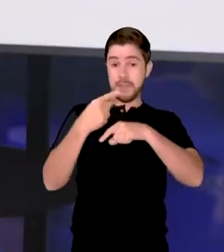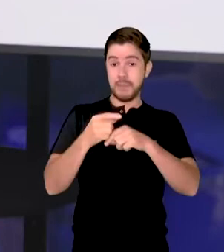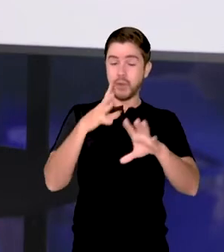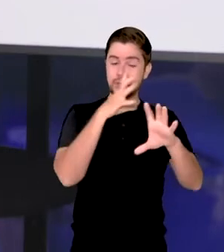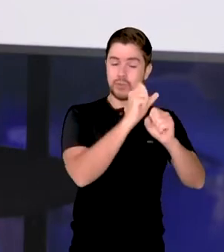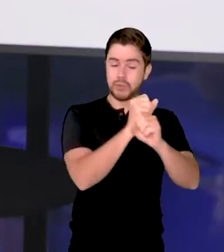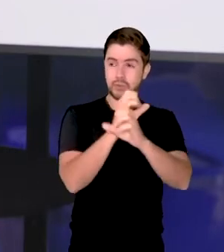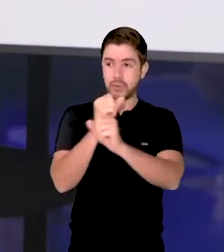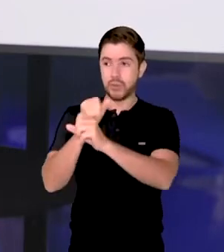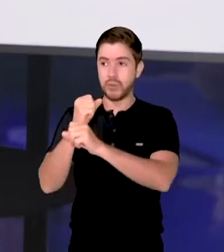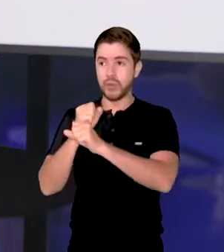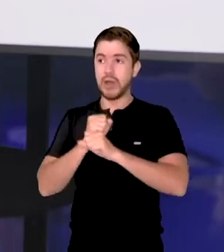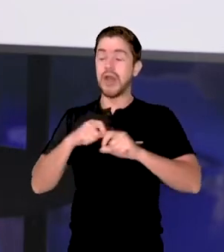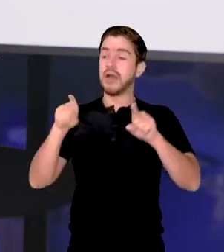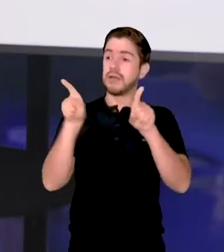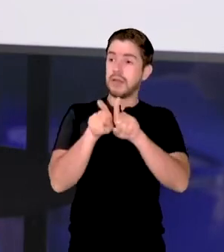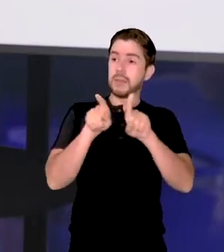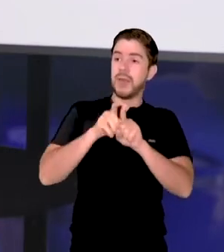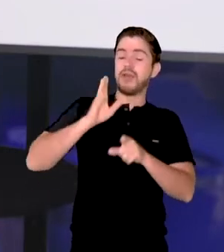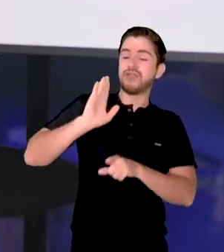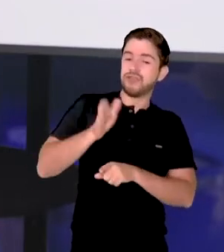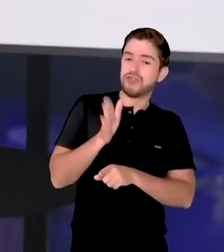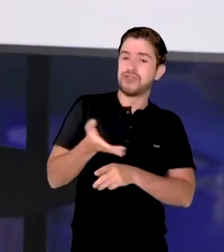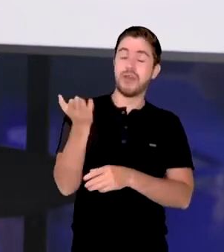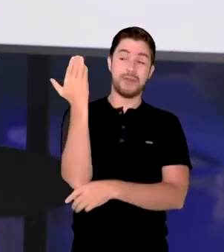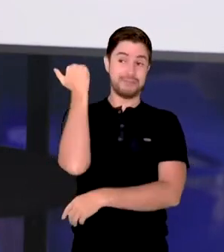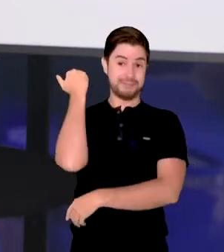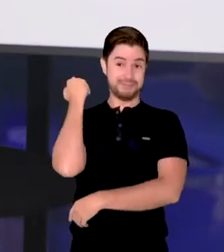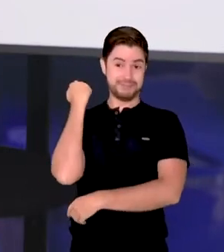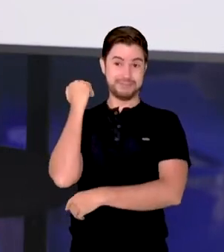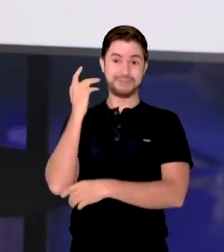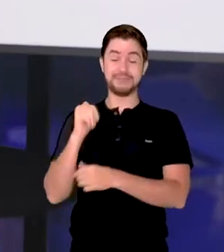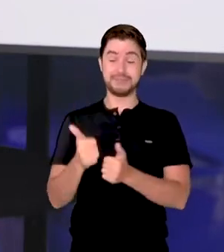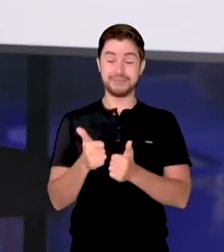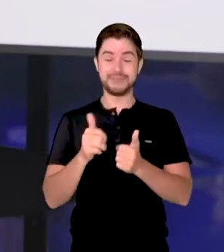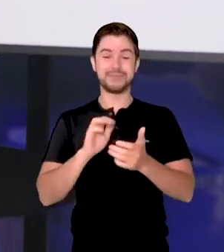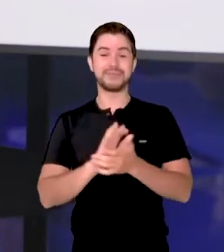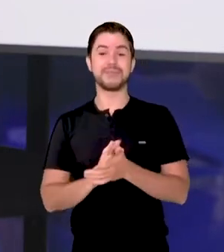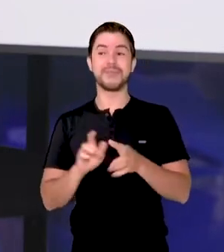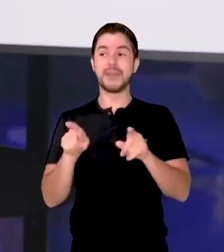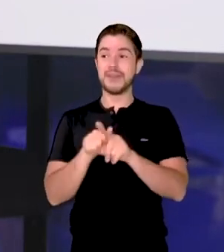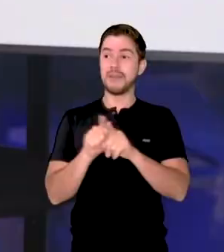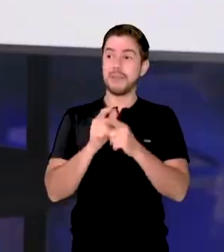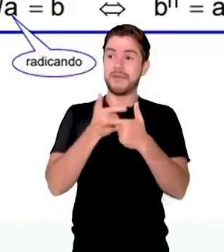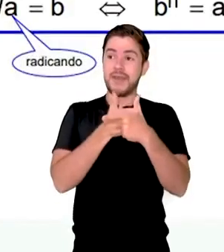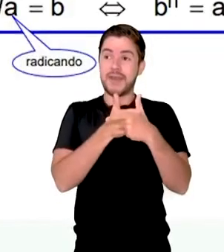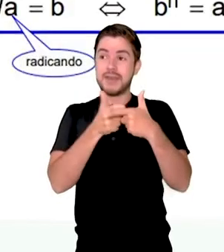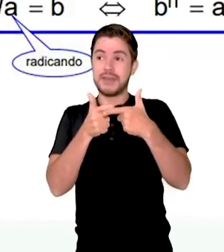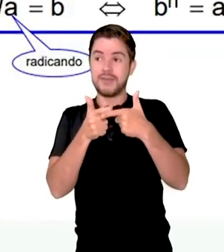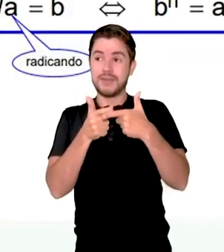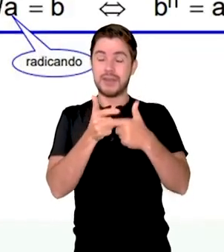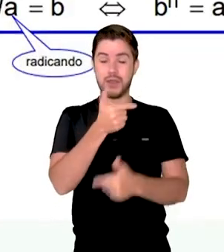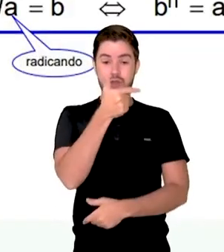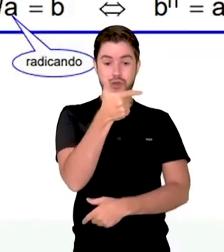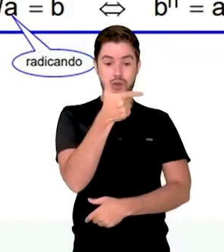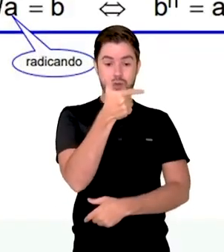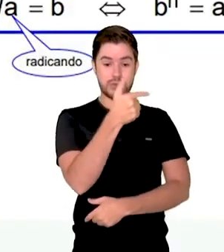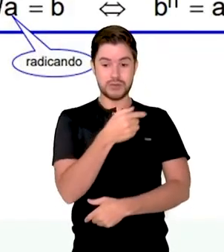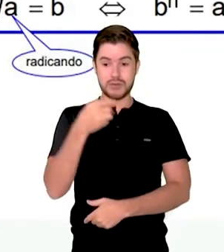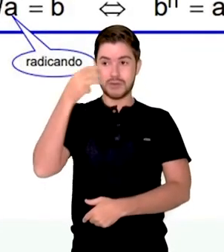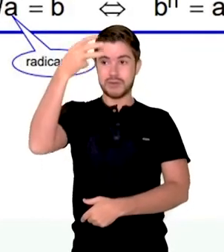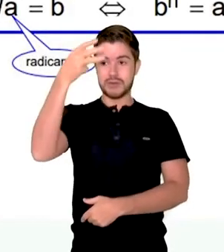raiz eu vou calcular da mesma forma que eu já tinha calculado anteriormente fechado e eu vou dividir o trecho do expoente